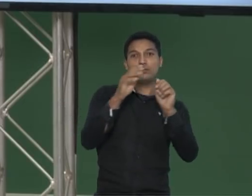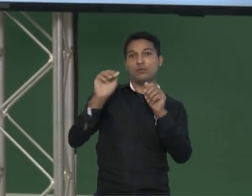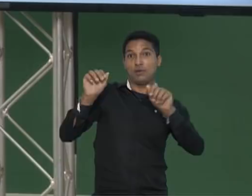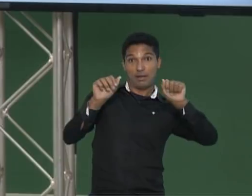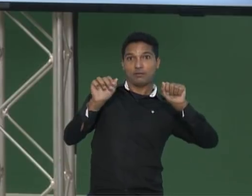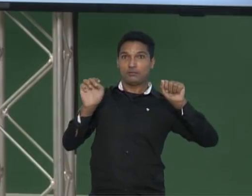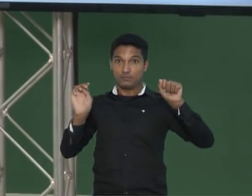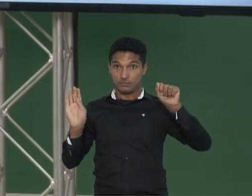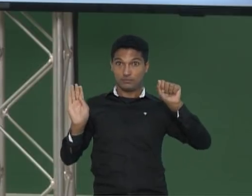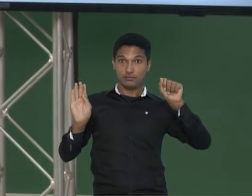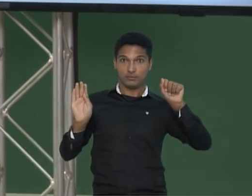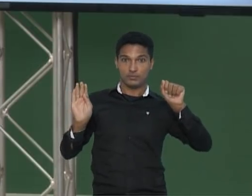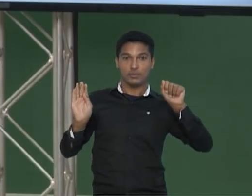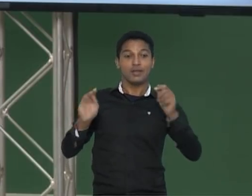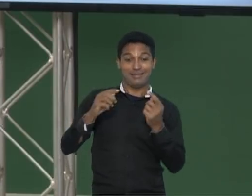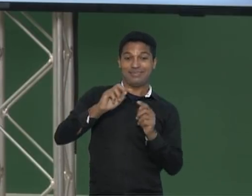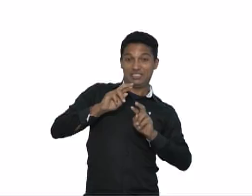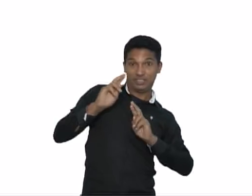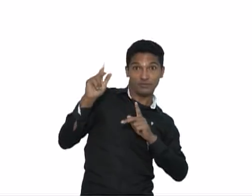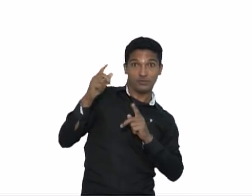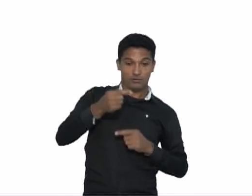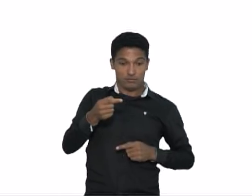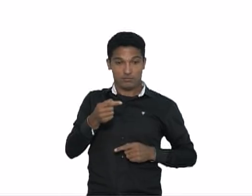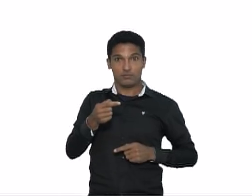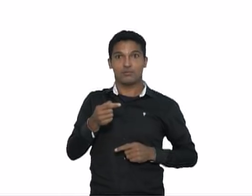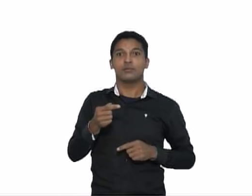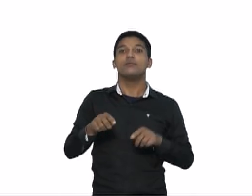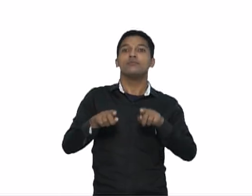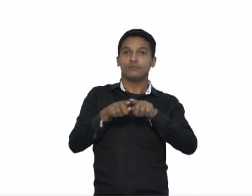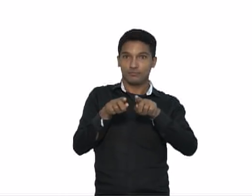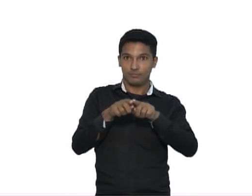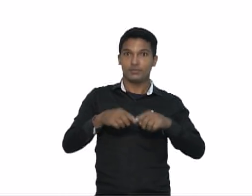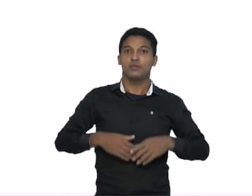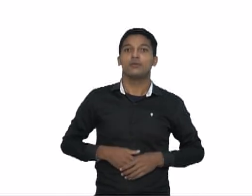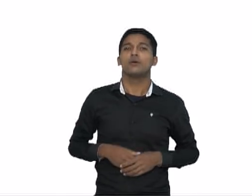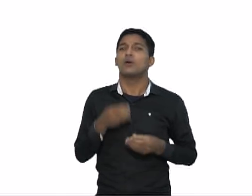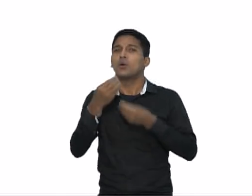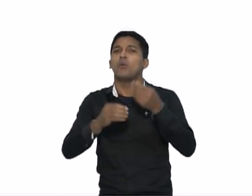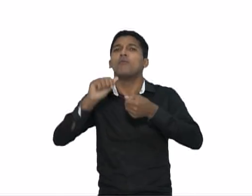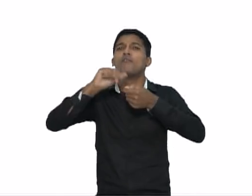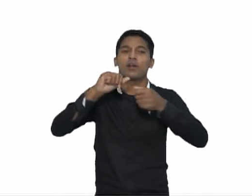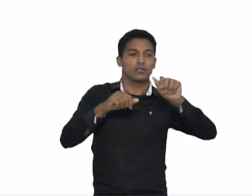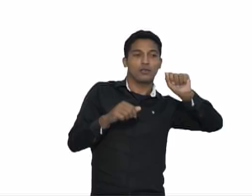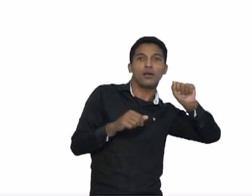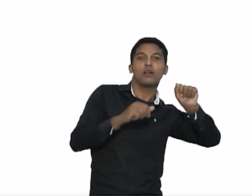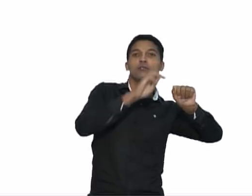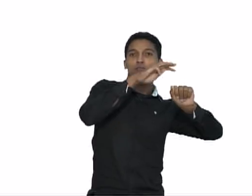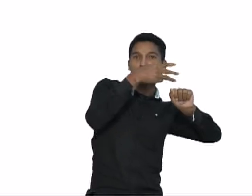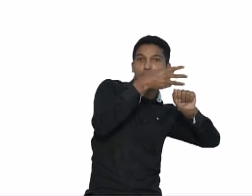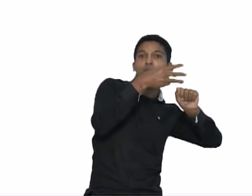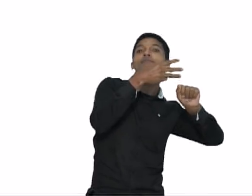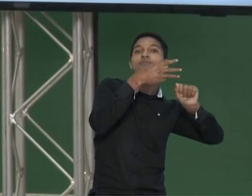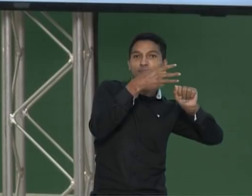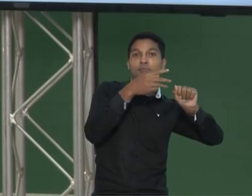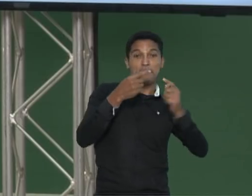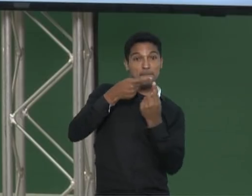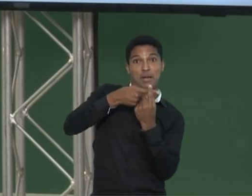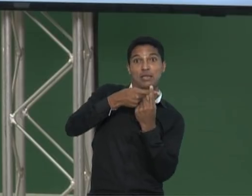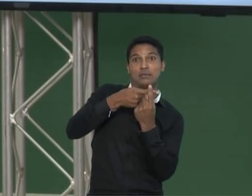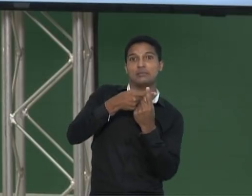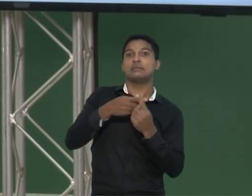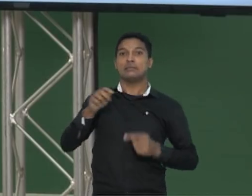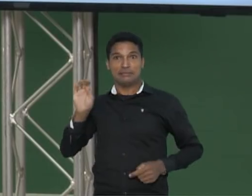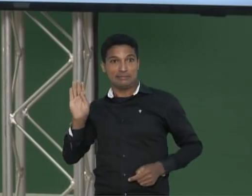da diferença de dois termos. Como que você faz? Lembram? Se não lembram, não esqueçam,